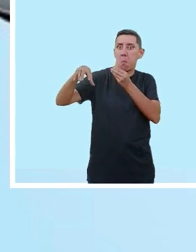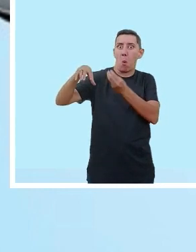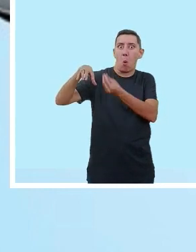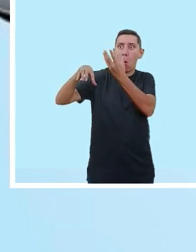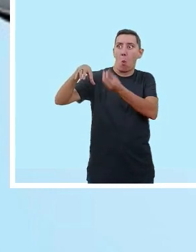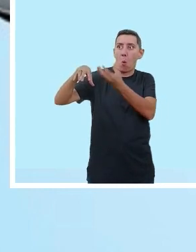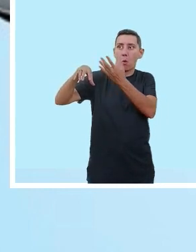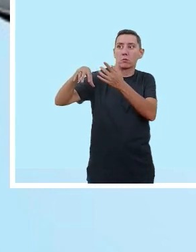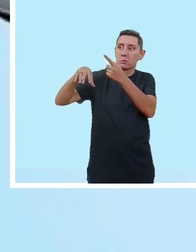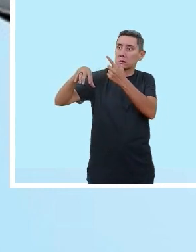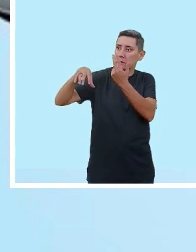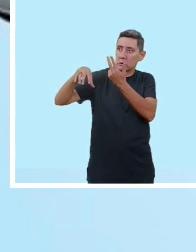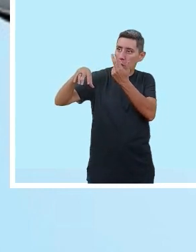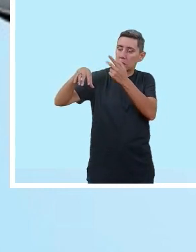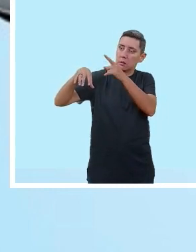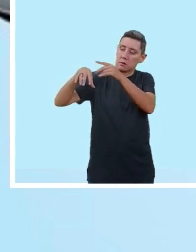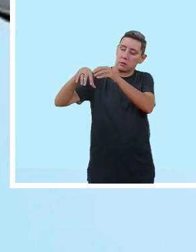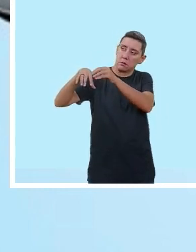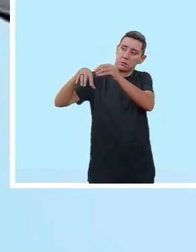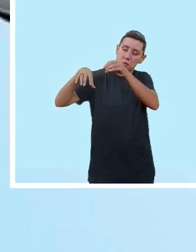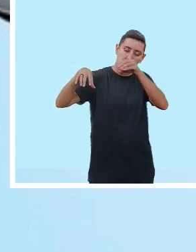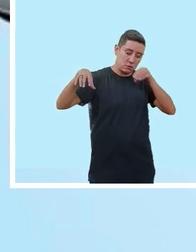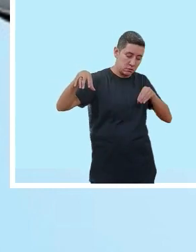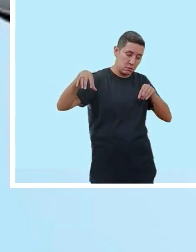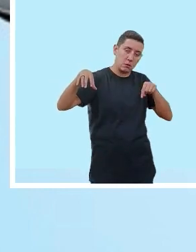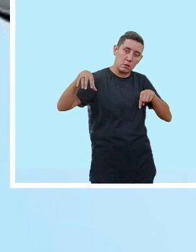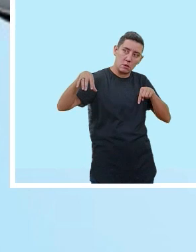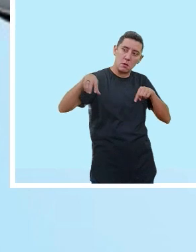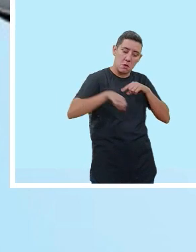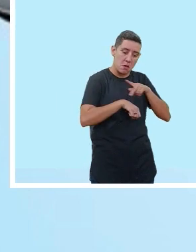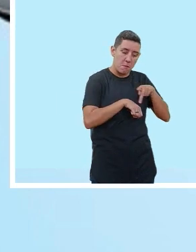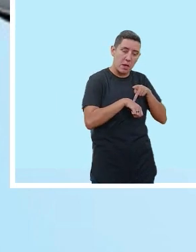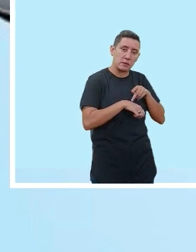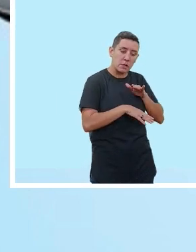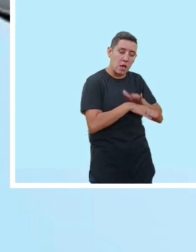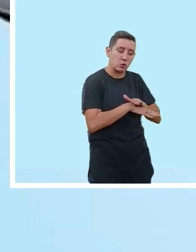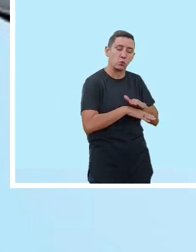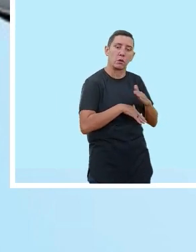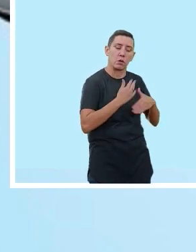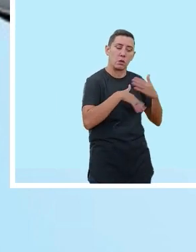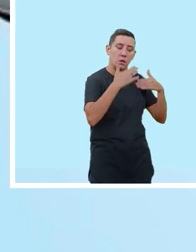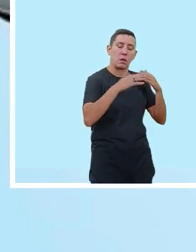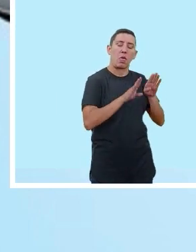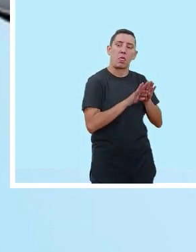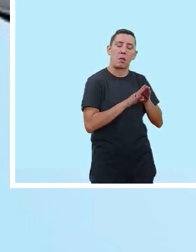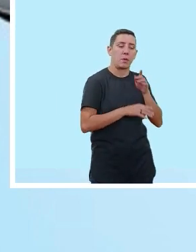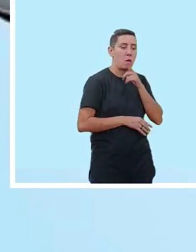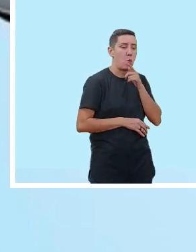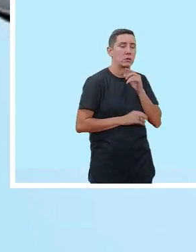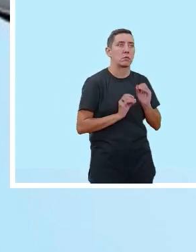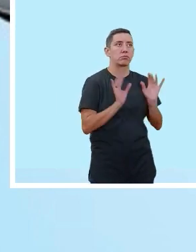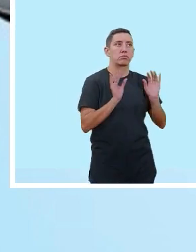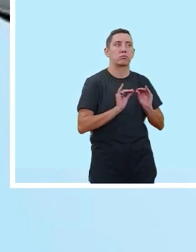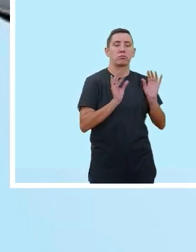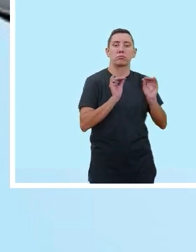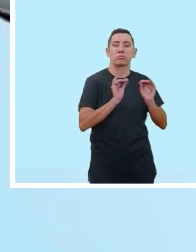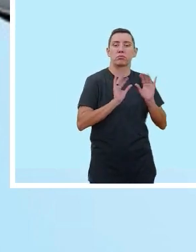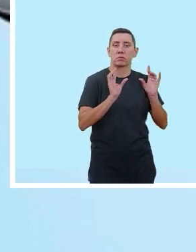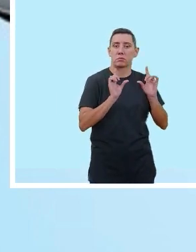da geração de emissões totais que você tem. Então, realmente, para que você consiga avançar de